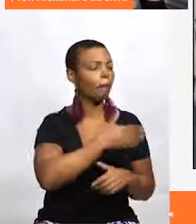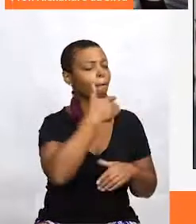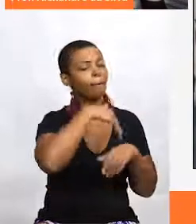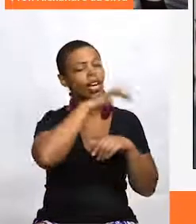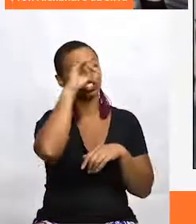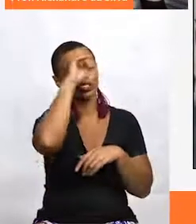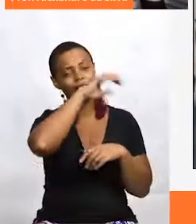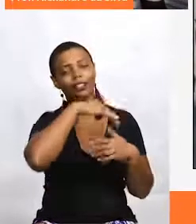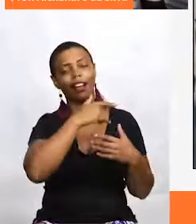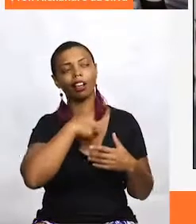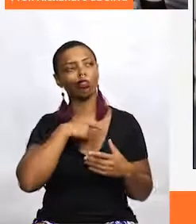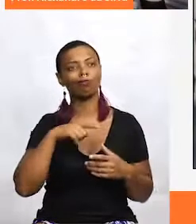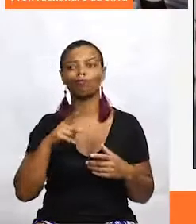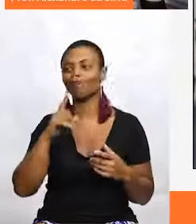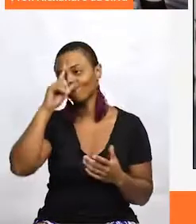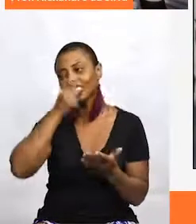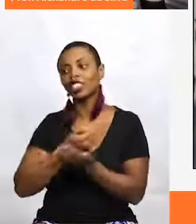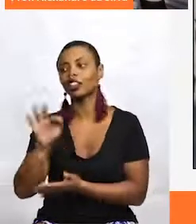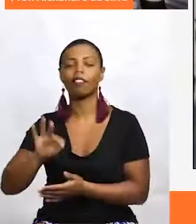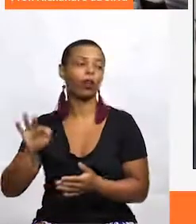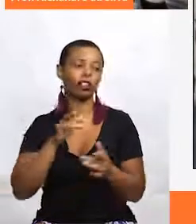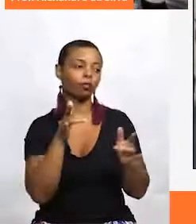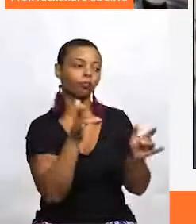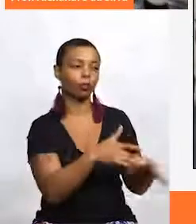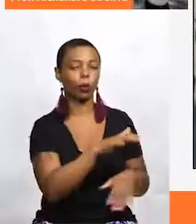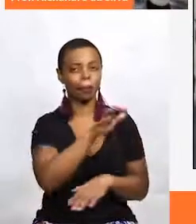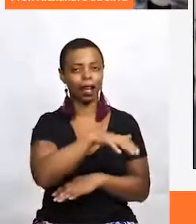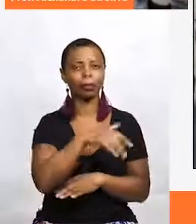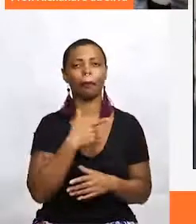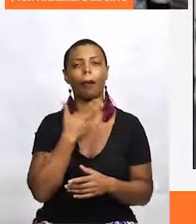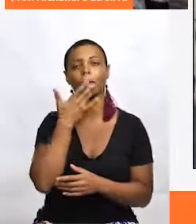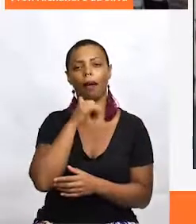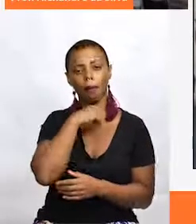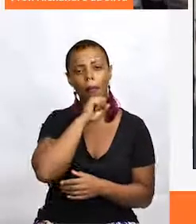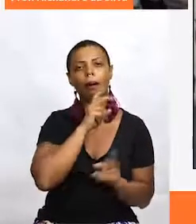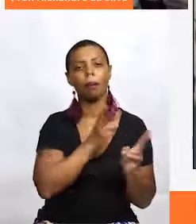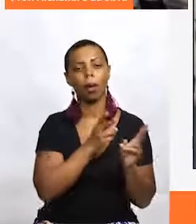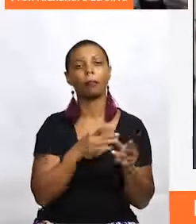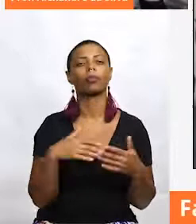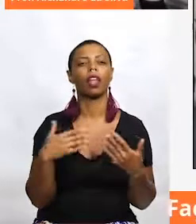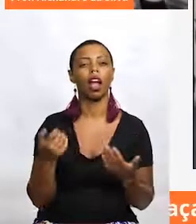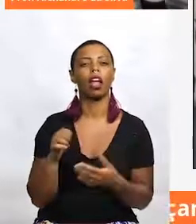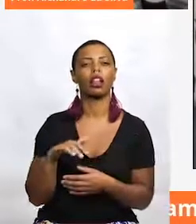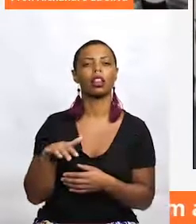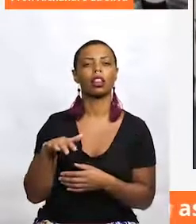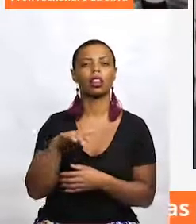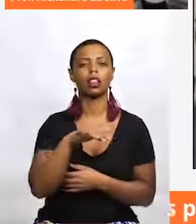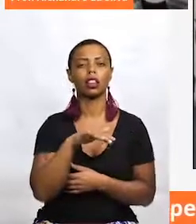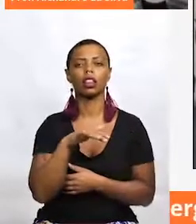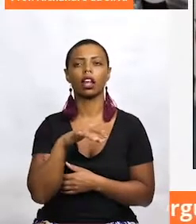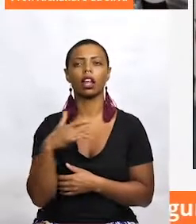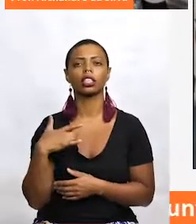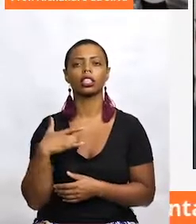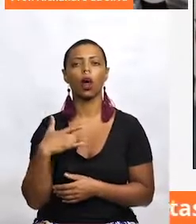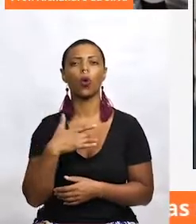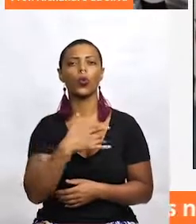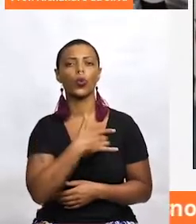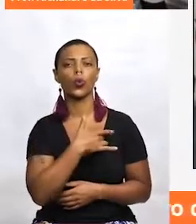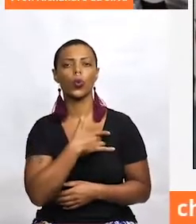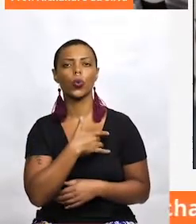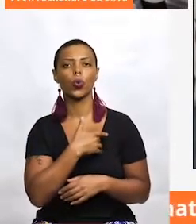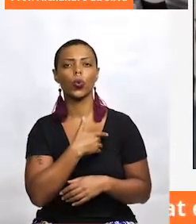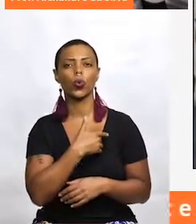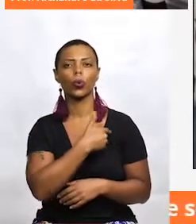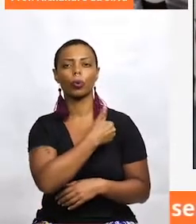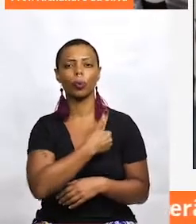academia. Aqui são meus pais ainda, né, aqui já aí na saúde pública, no quadrilátero, então a gente